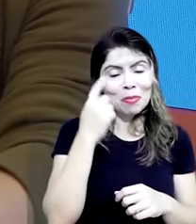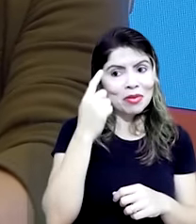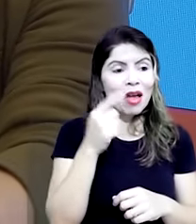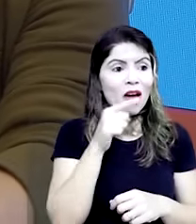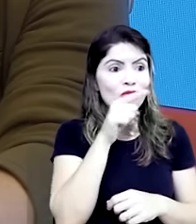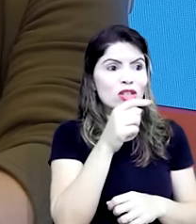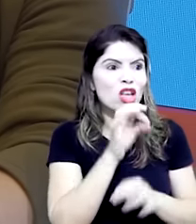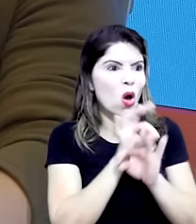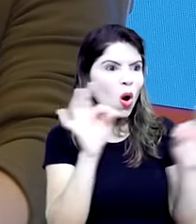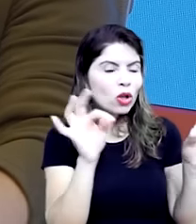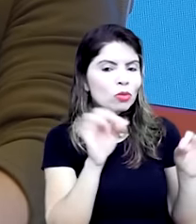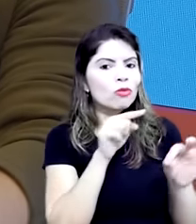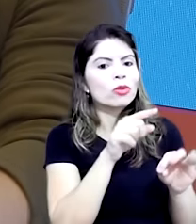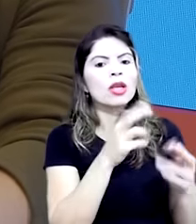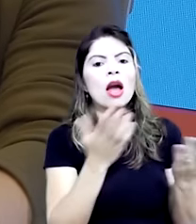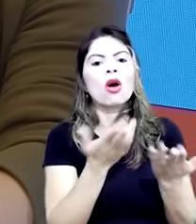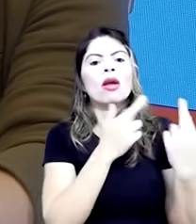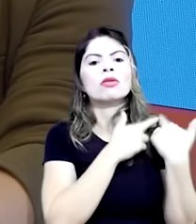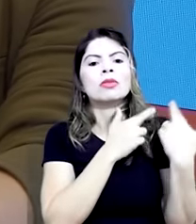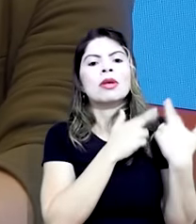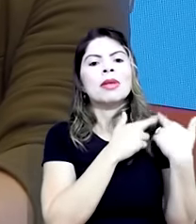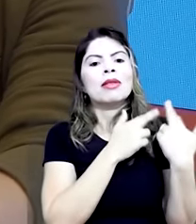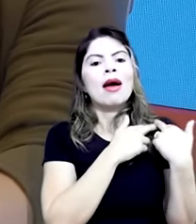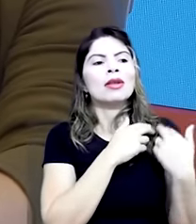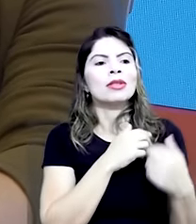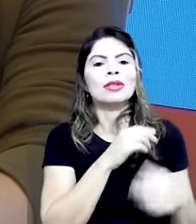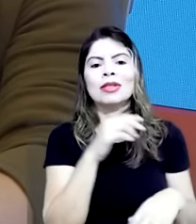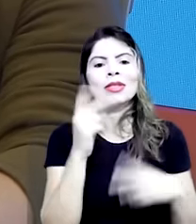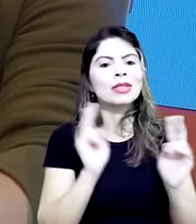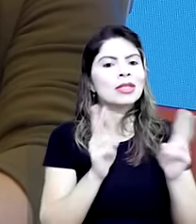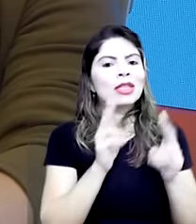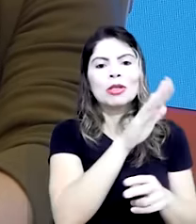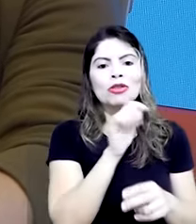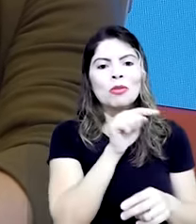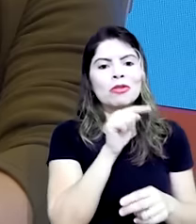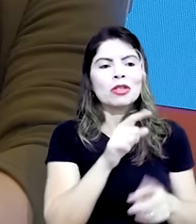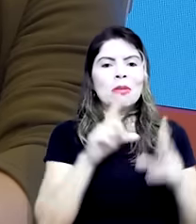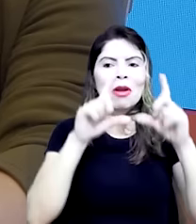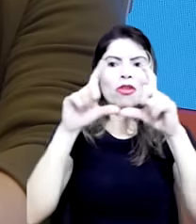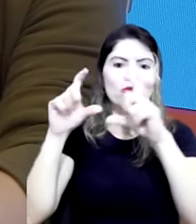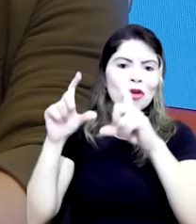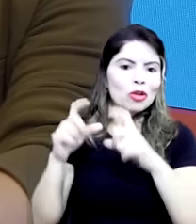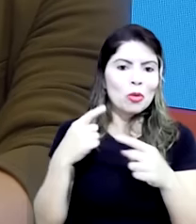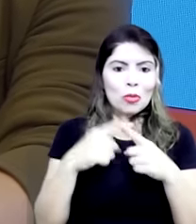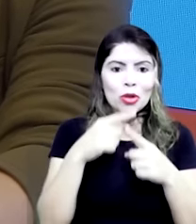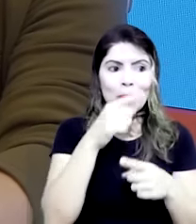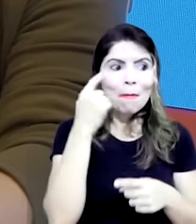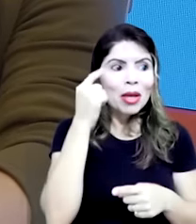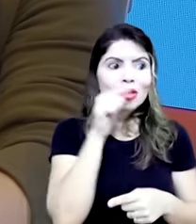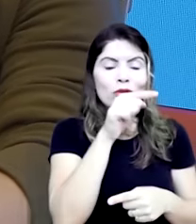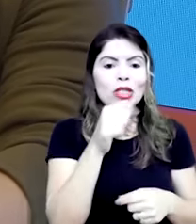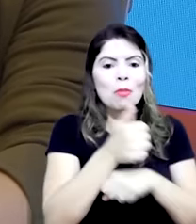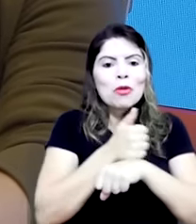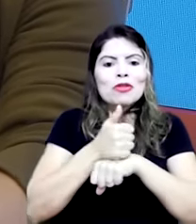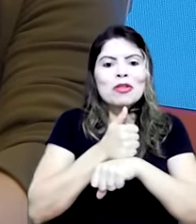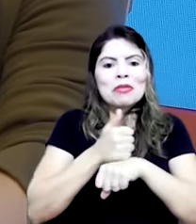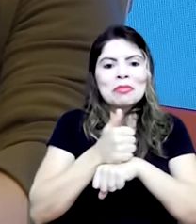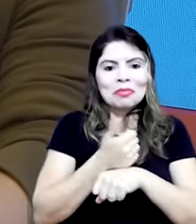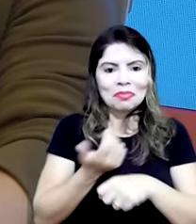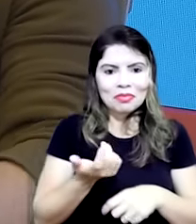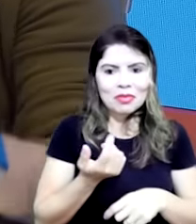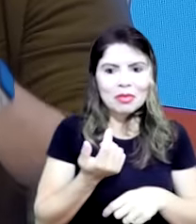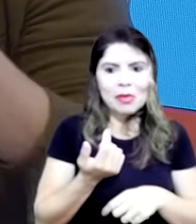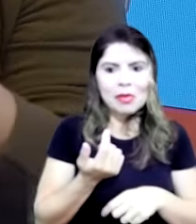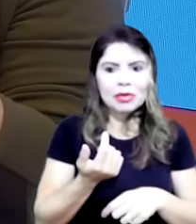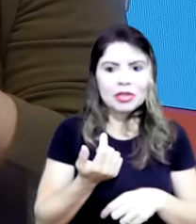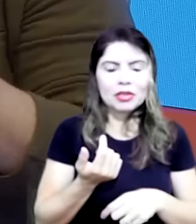aí é sempre assim você vai ser convocado a tirar foto de todas as situações mas é muito legal então para quem tá assistindo a gente aí pessoal